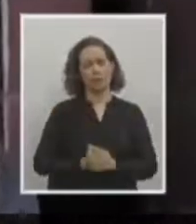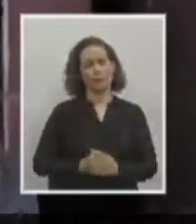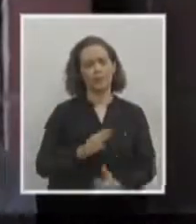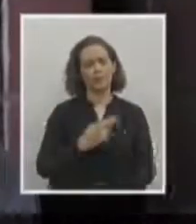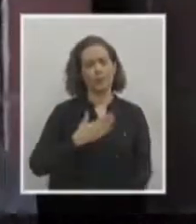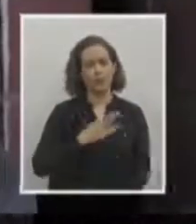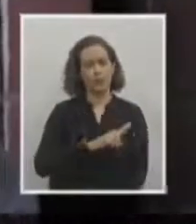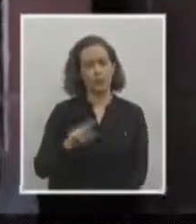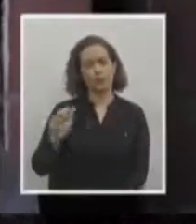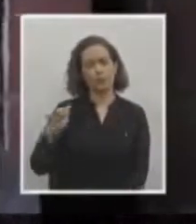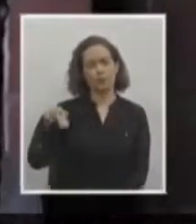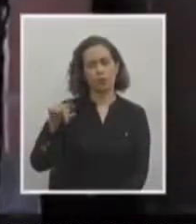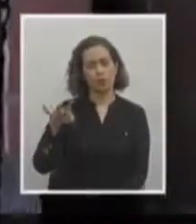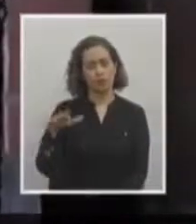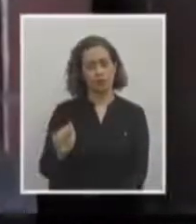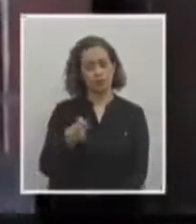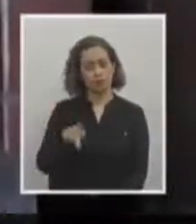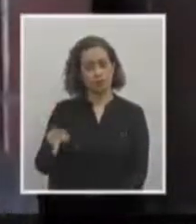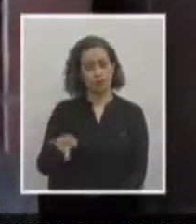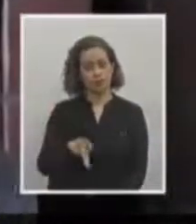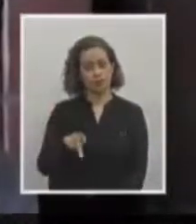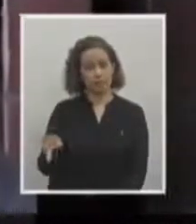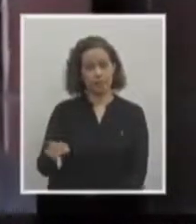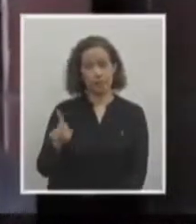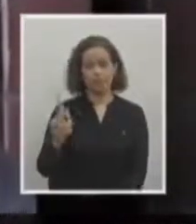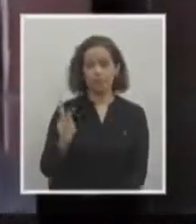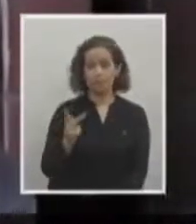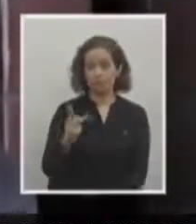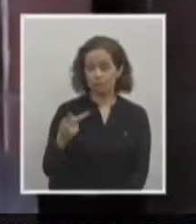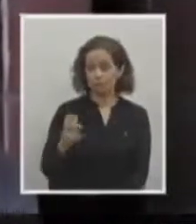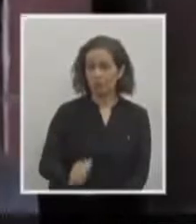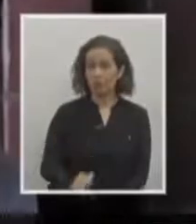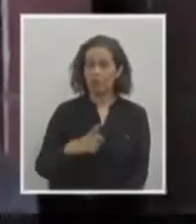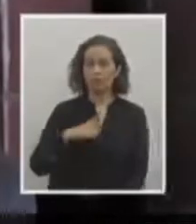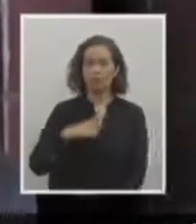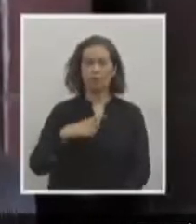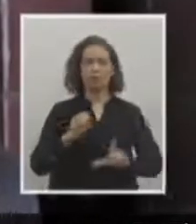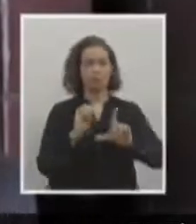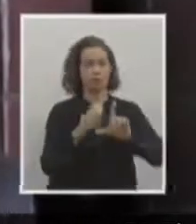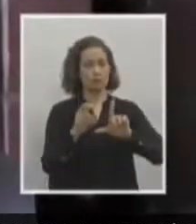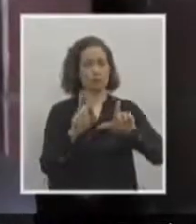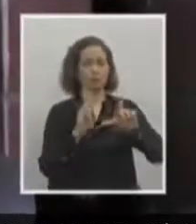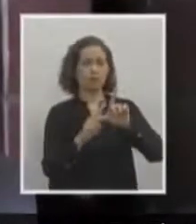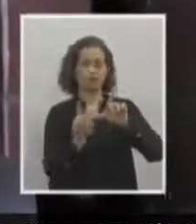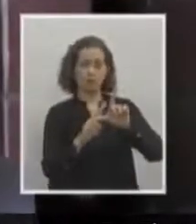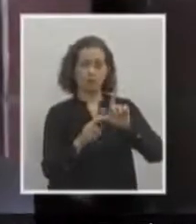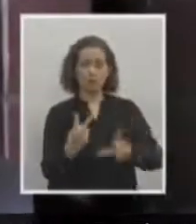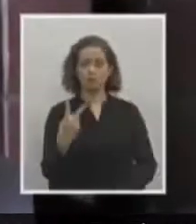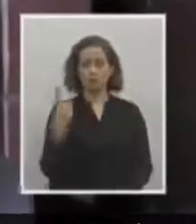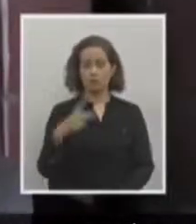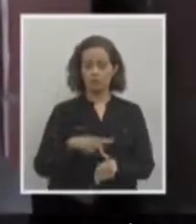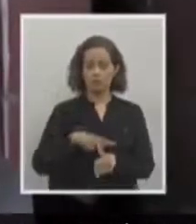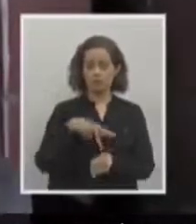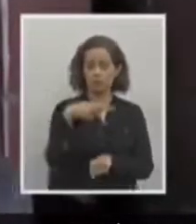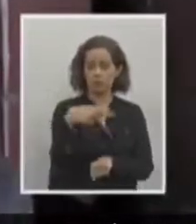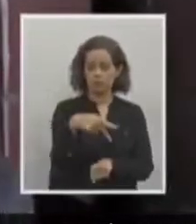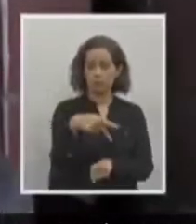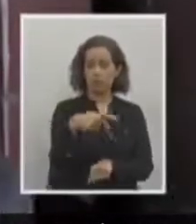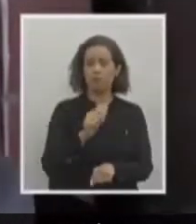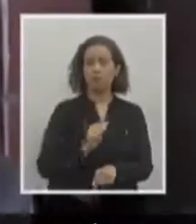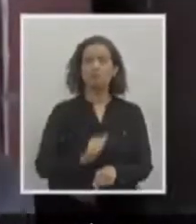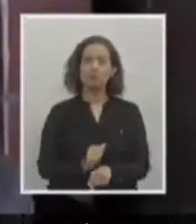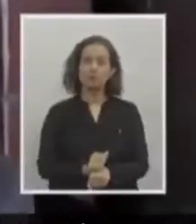sou professora de História, eu tenho licenciatura, bacharelado, tenho 2 pós-graduações na área